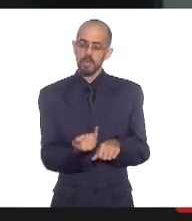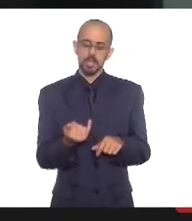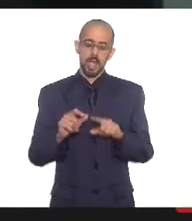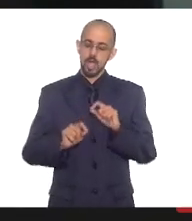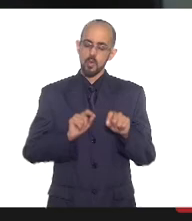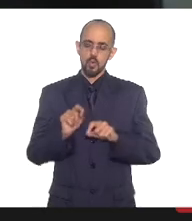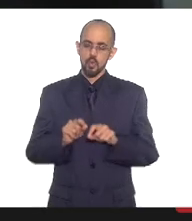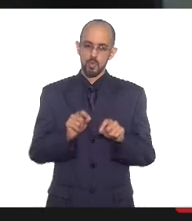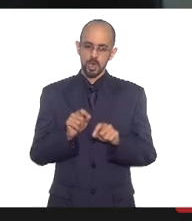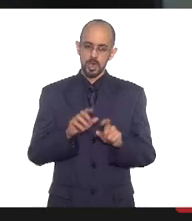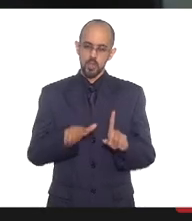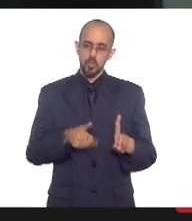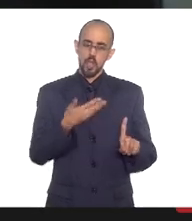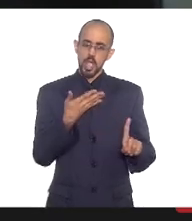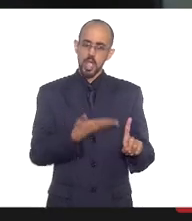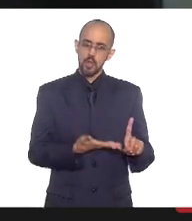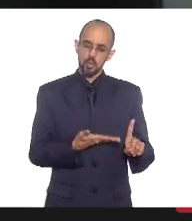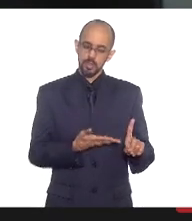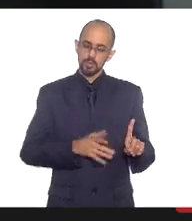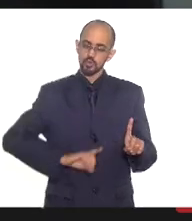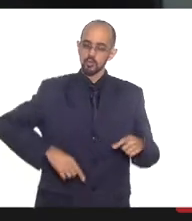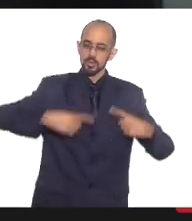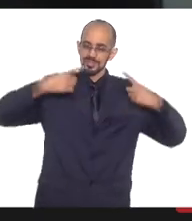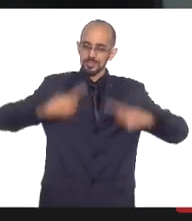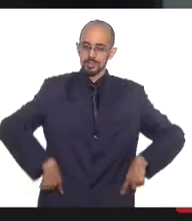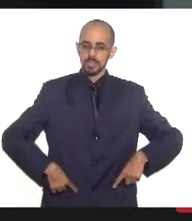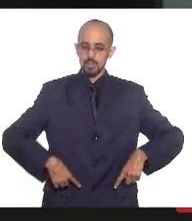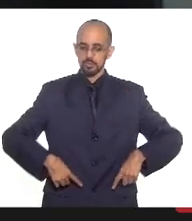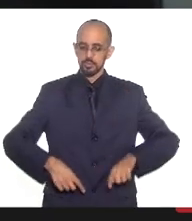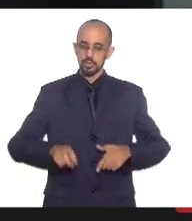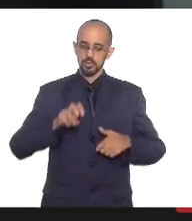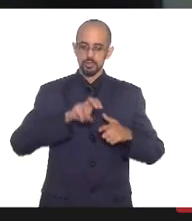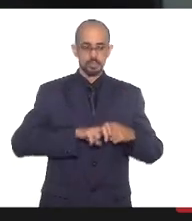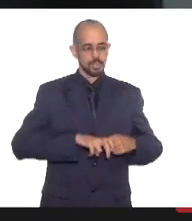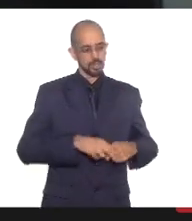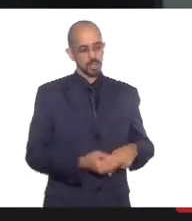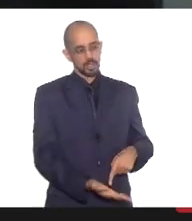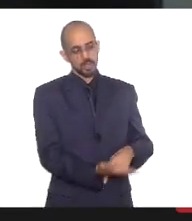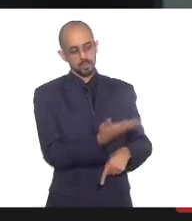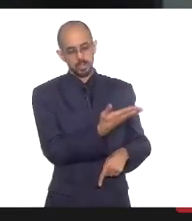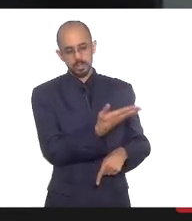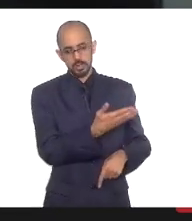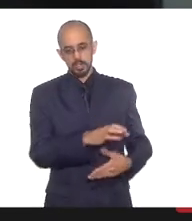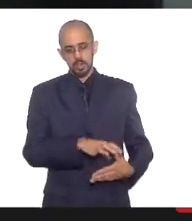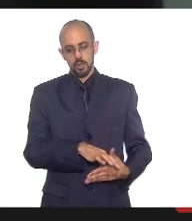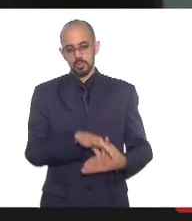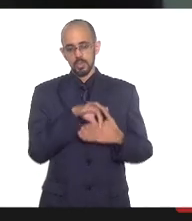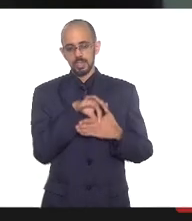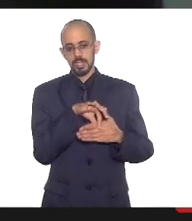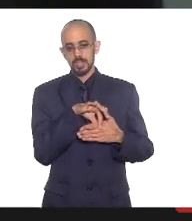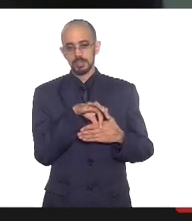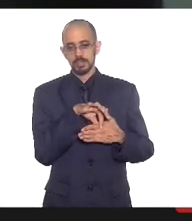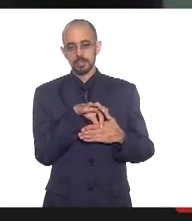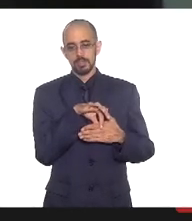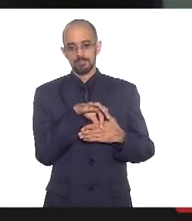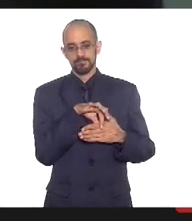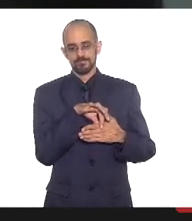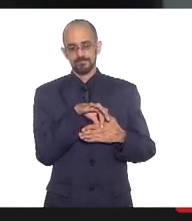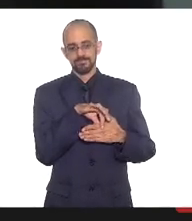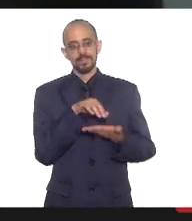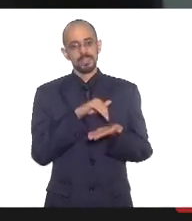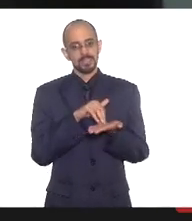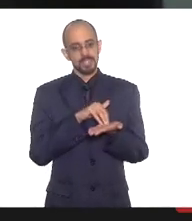dizer que eu reconheço Qual é o desafio de está sentado à frente de uma cadeira como da